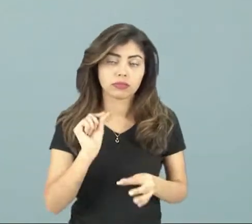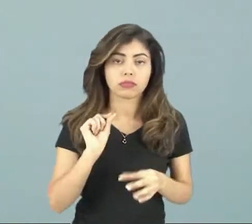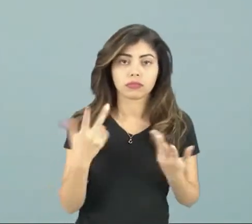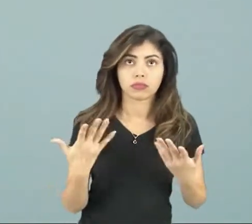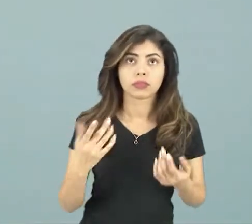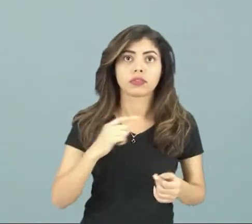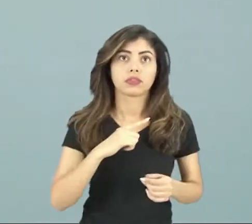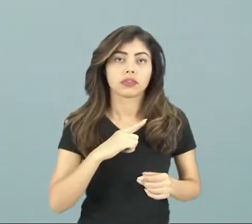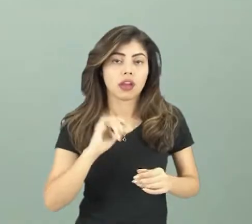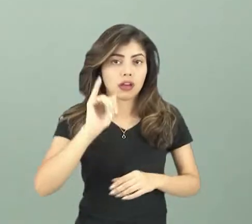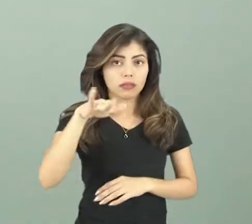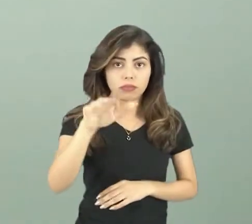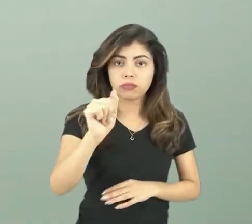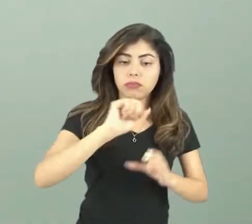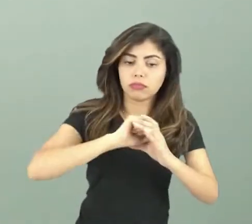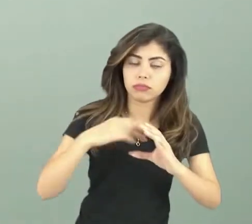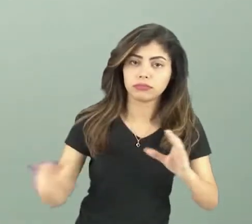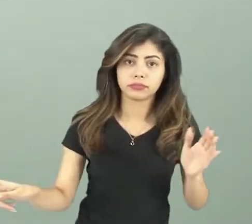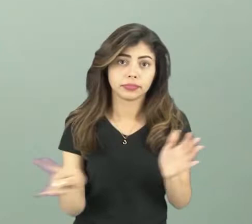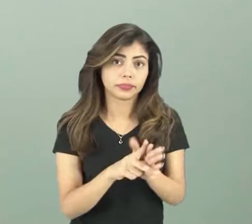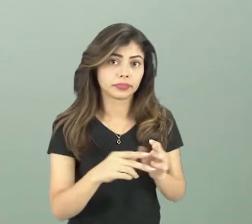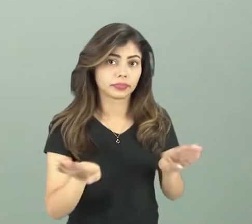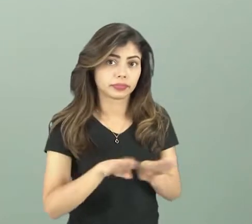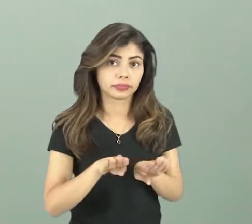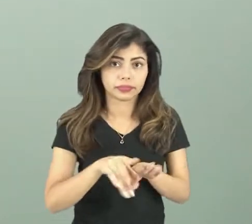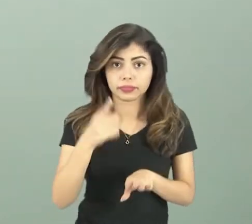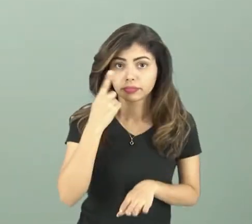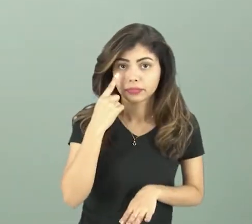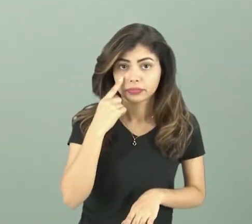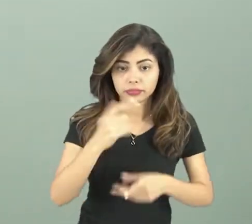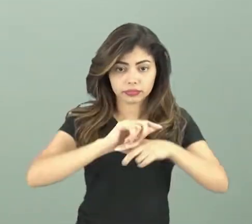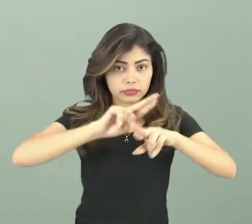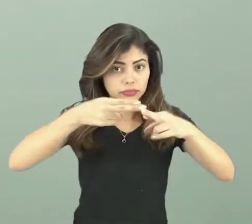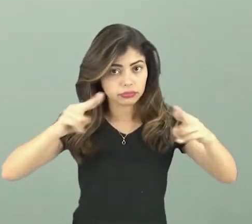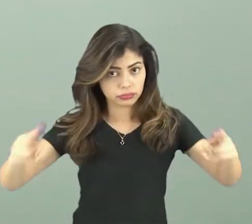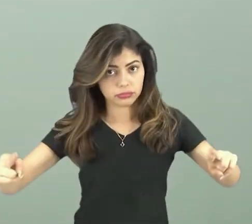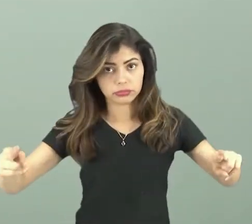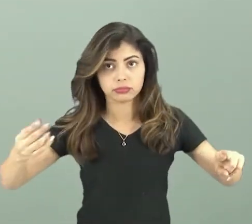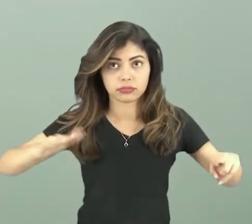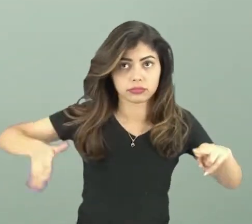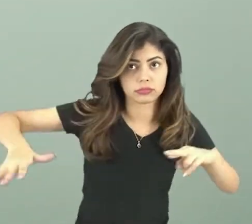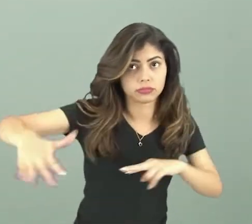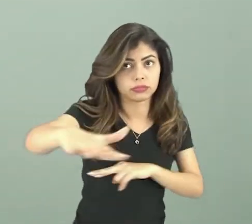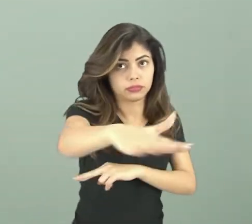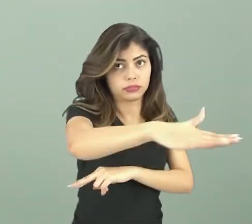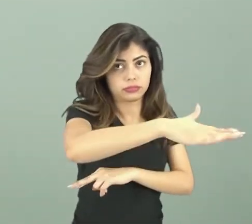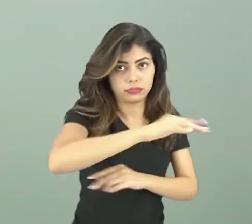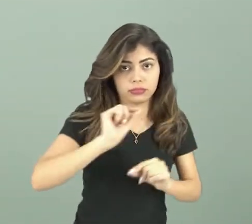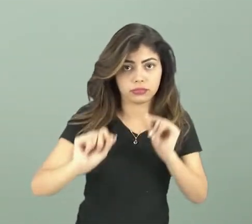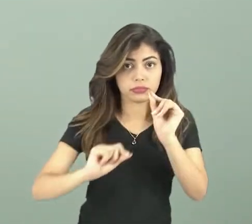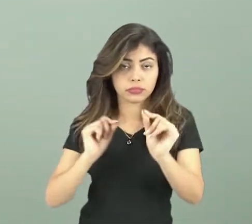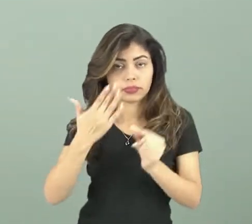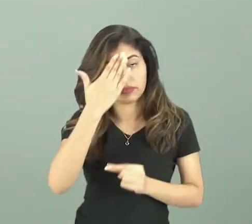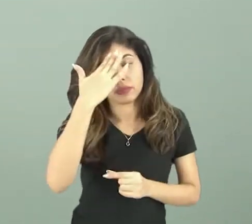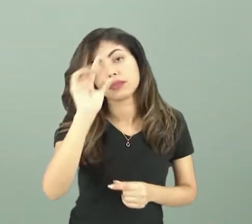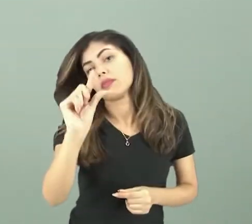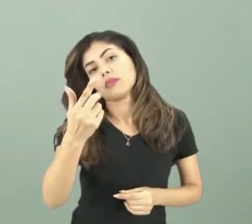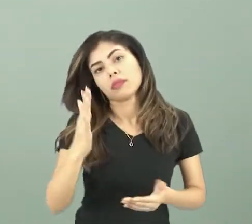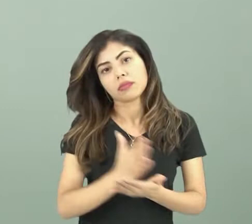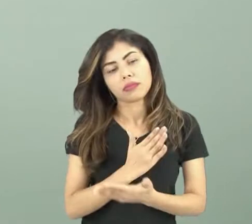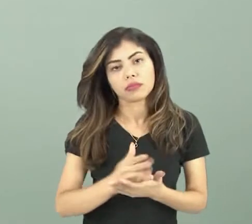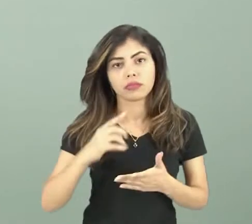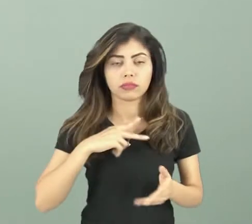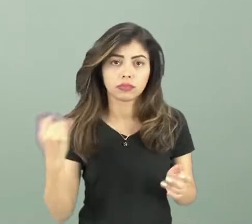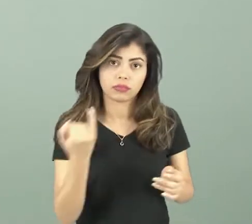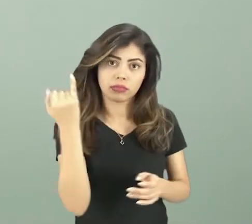ímãs, as suas propriedades, suas características e vimos que nele tem um campo, chamado de campo magnético. Hoje a gente vai entender algumas